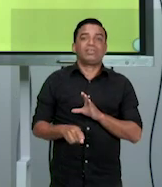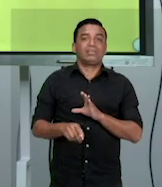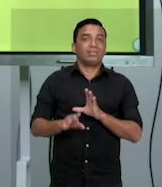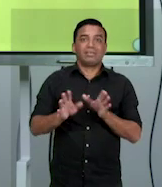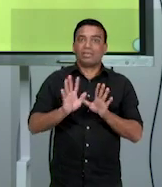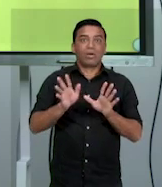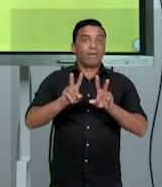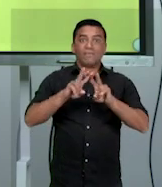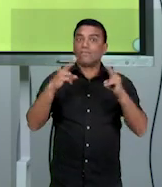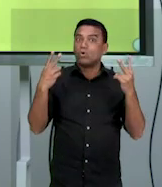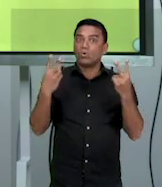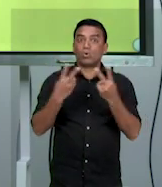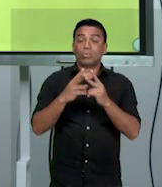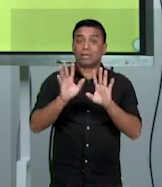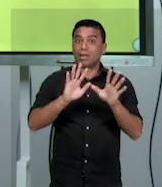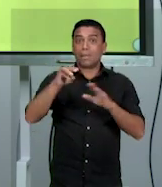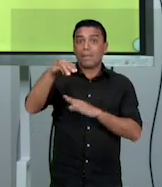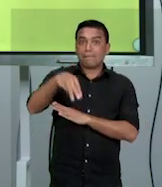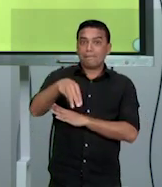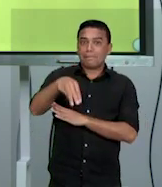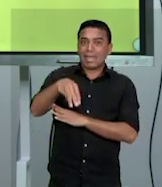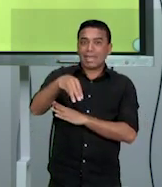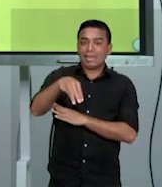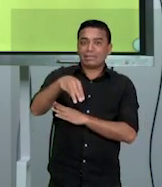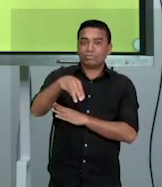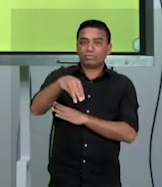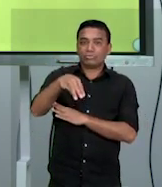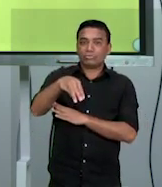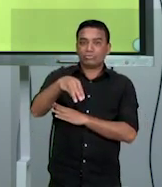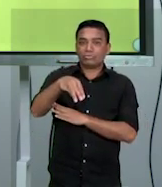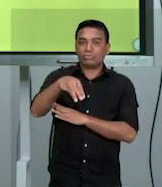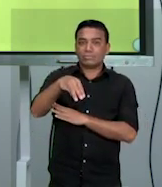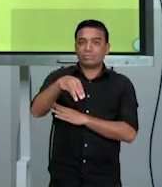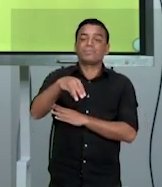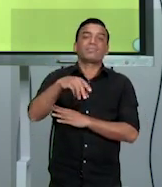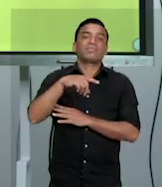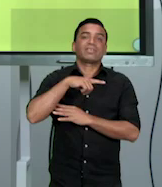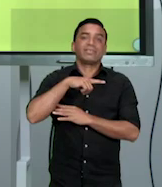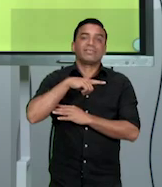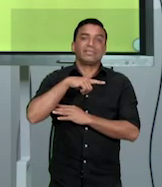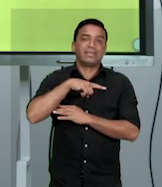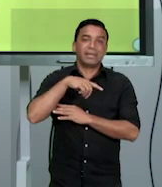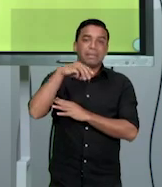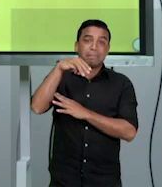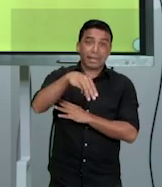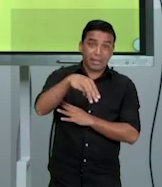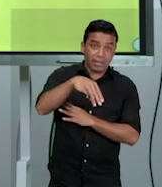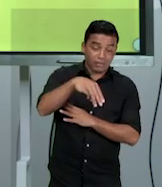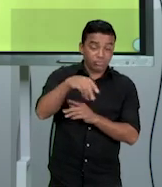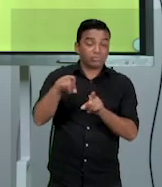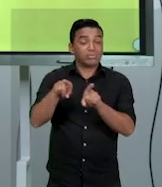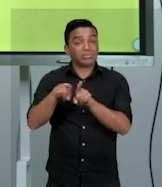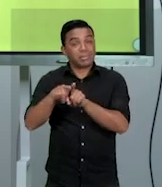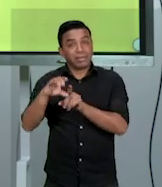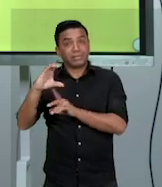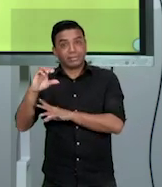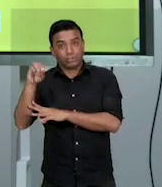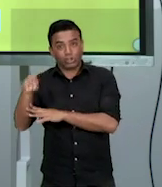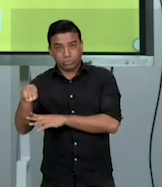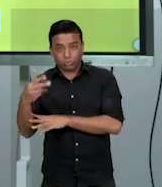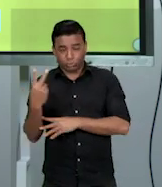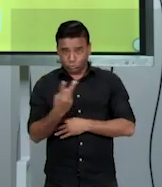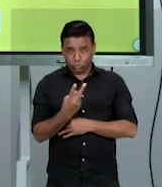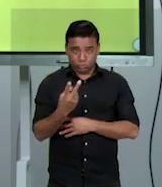por volume, é em metros, né? E eu tenho em metros e em centímetro,